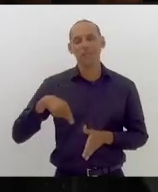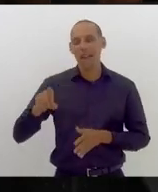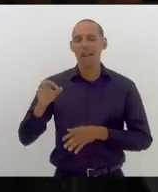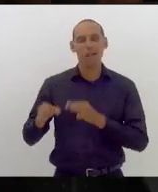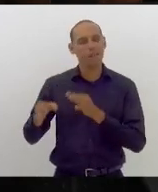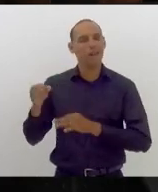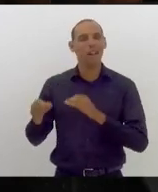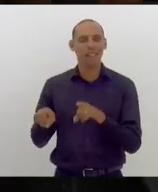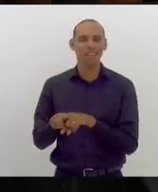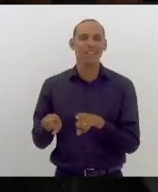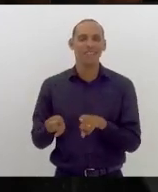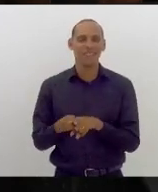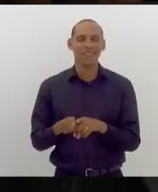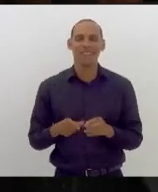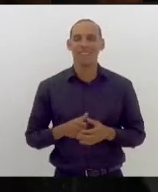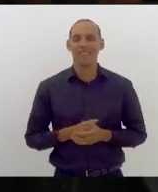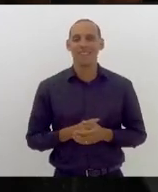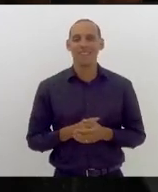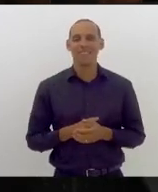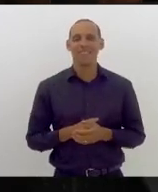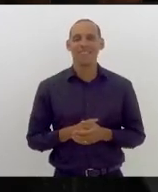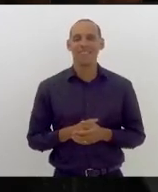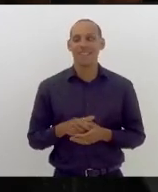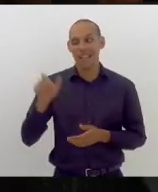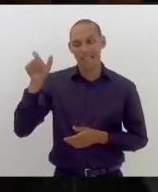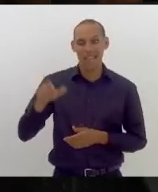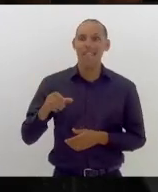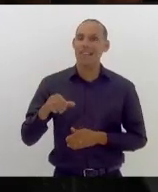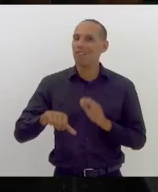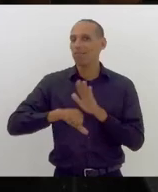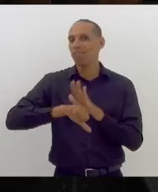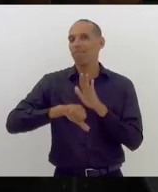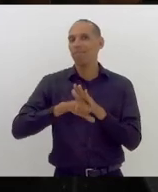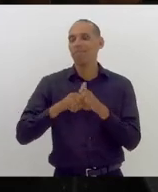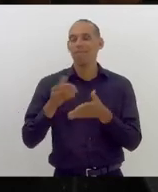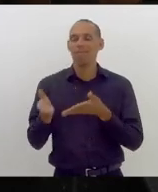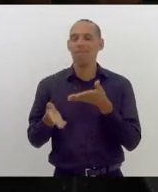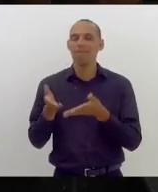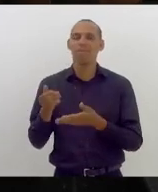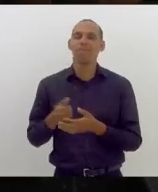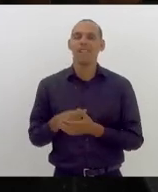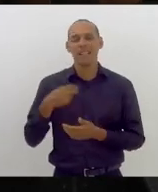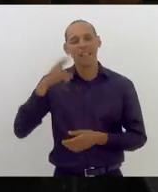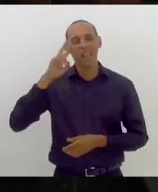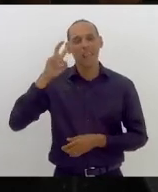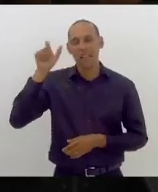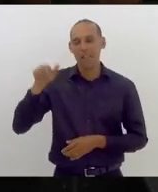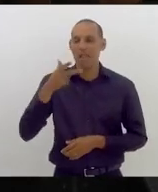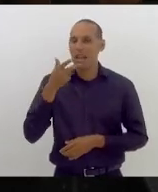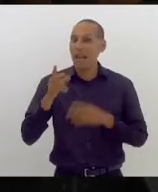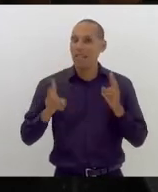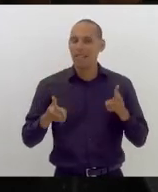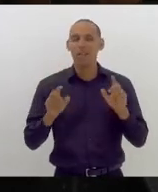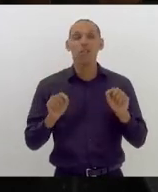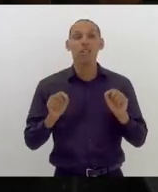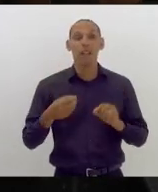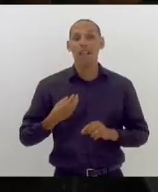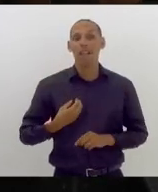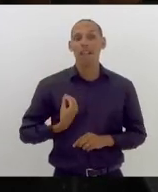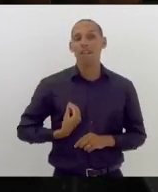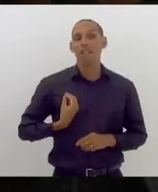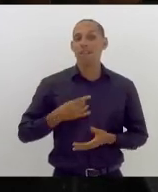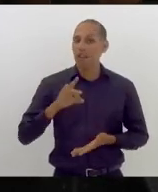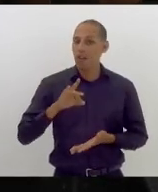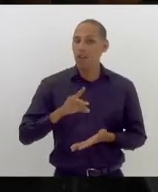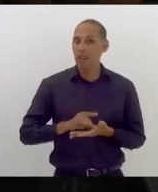vezes também indo ao fórum, muitas vezes aqui eu indo, meu pai era criminalista, E me lembro do ditado que ele sempre falava, olha, vivo